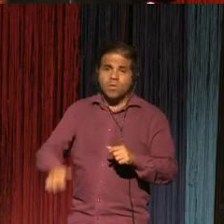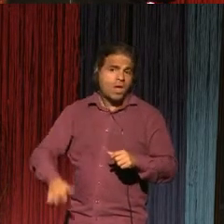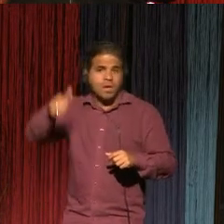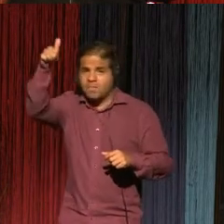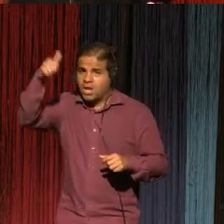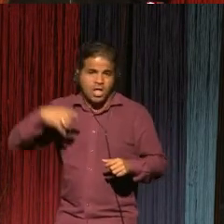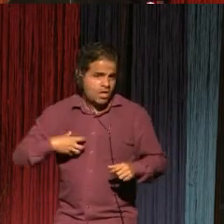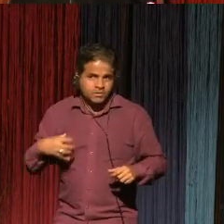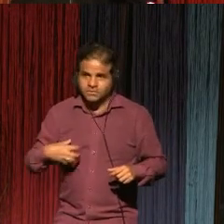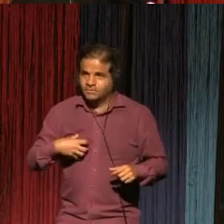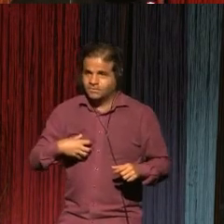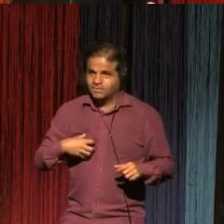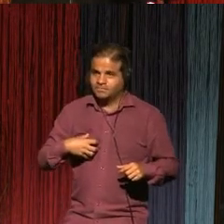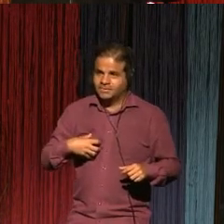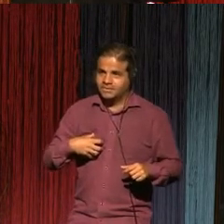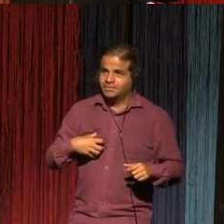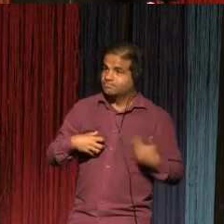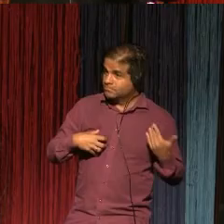forma.